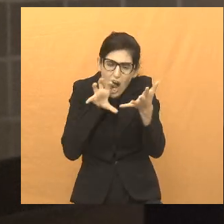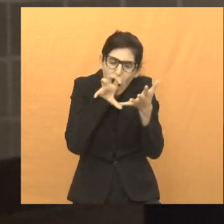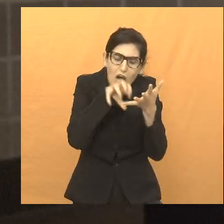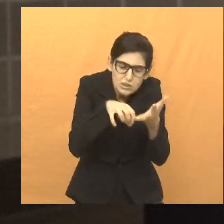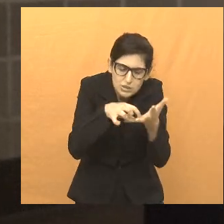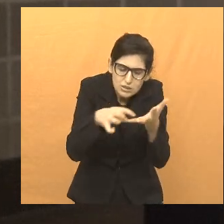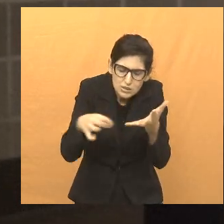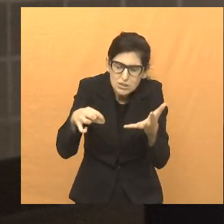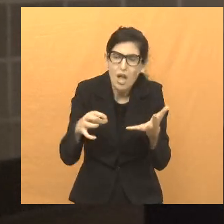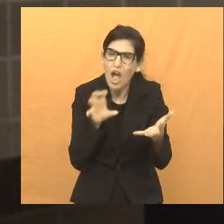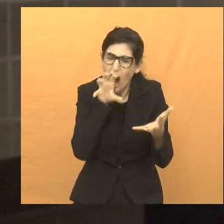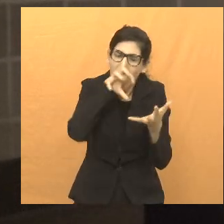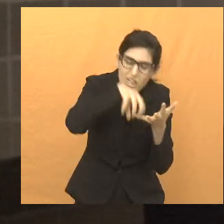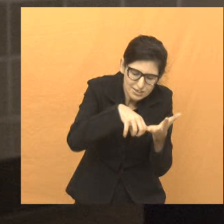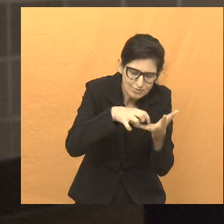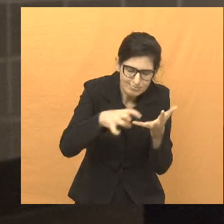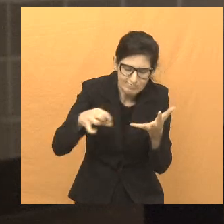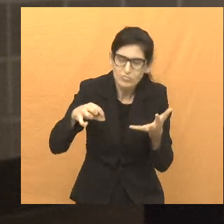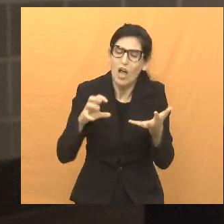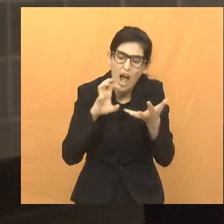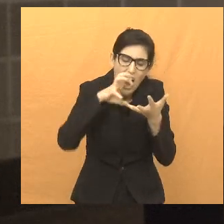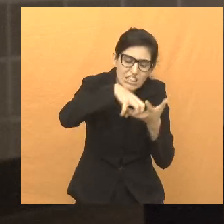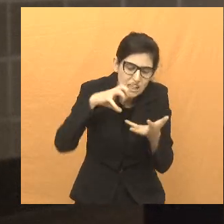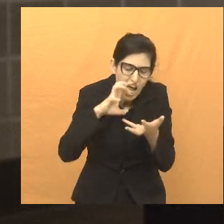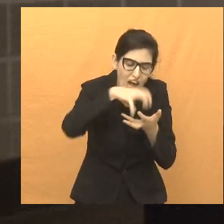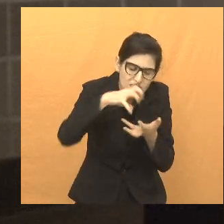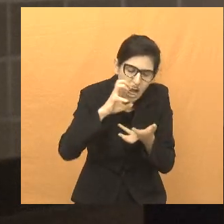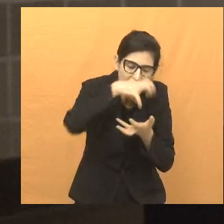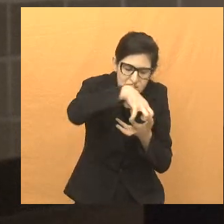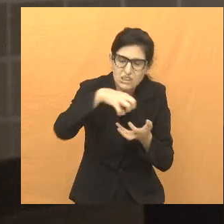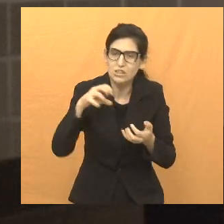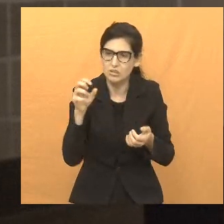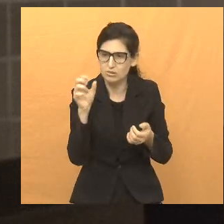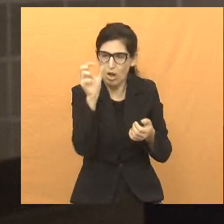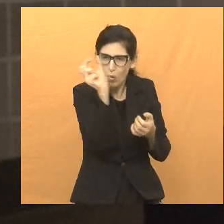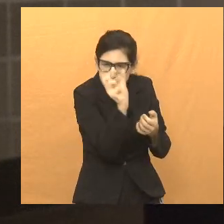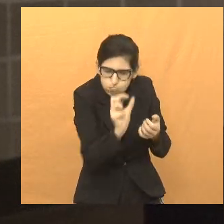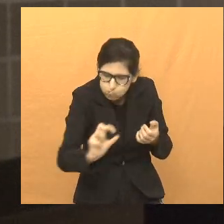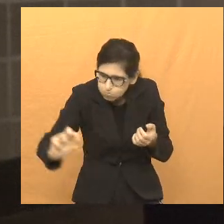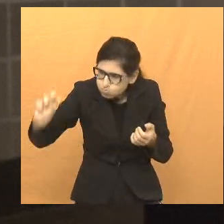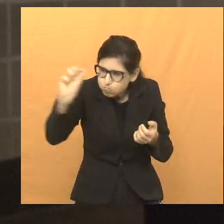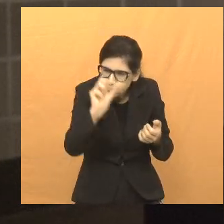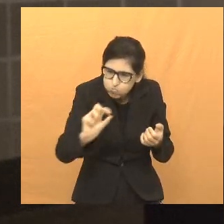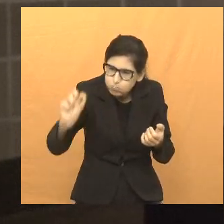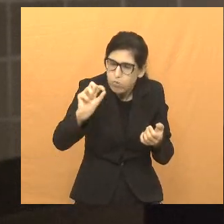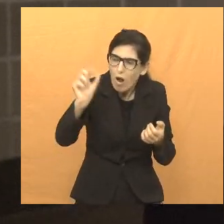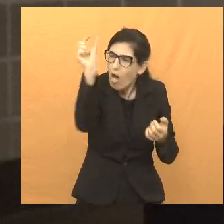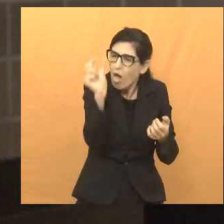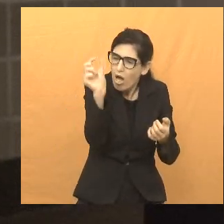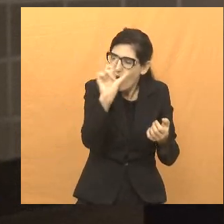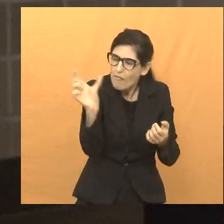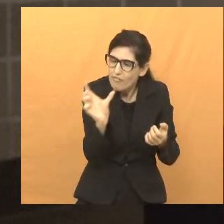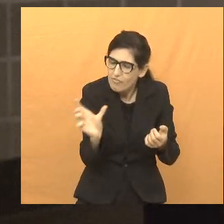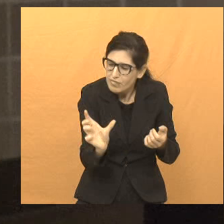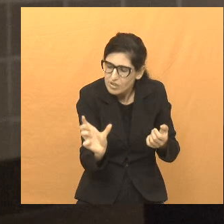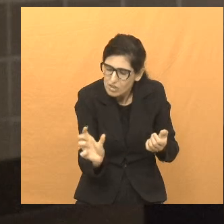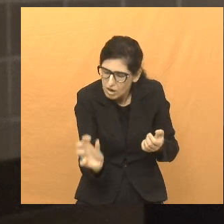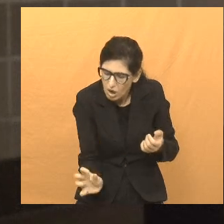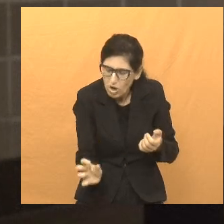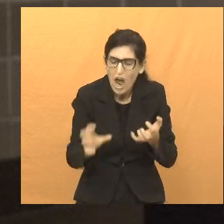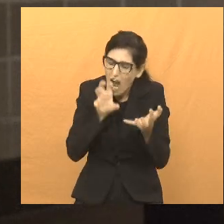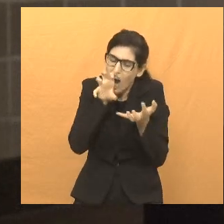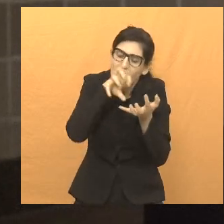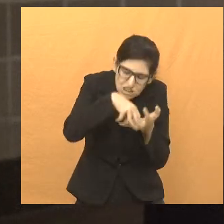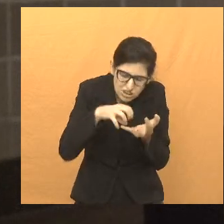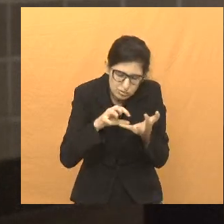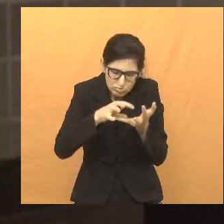verdadeira praga para a agricultura. Ele é, de fato, um assunto de interesse do meio ambiente